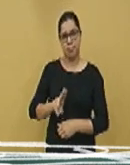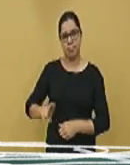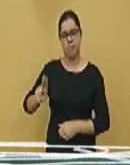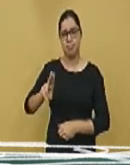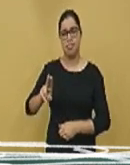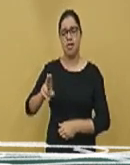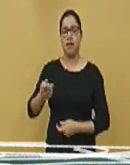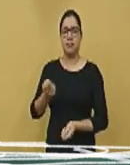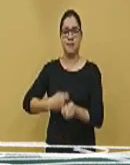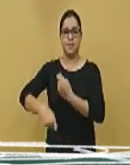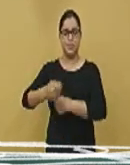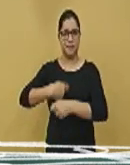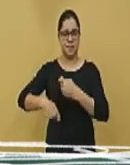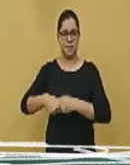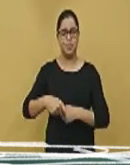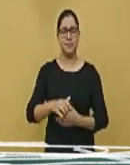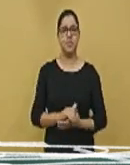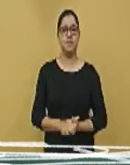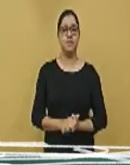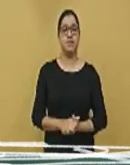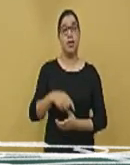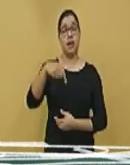Aqui, na Unidade 1,